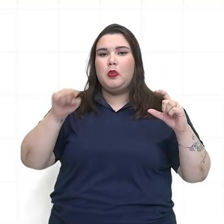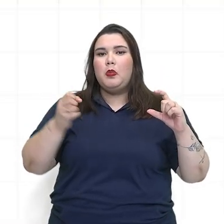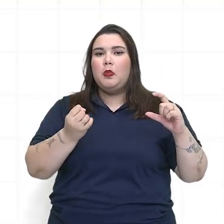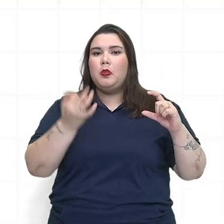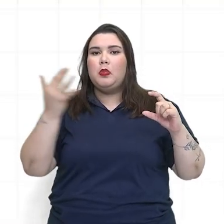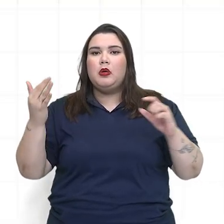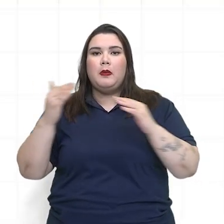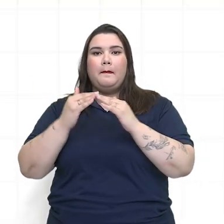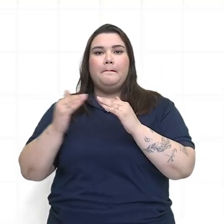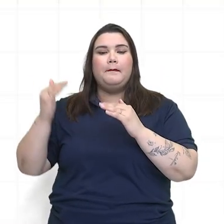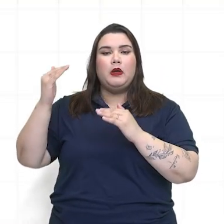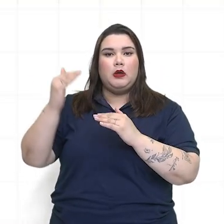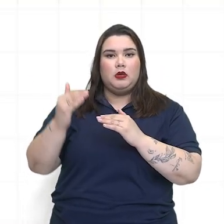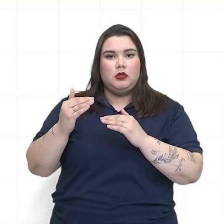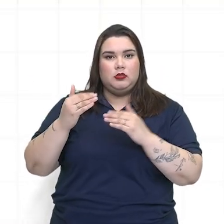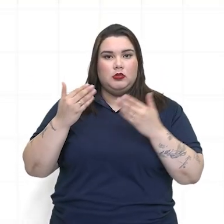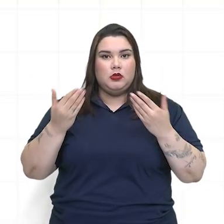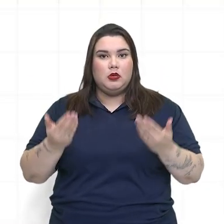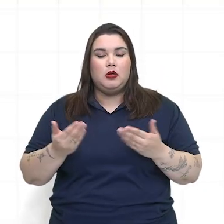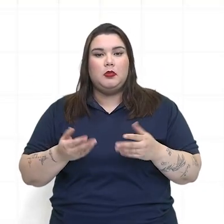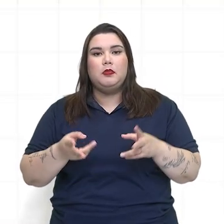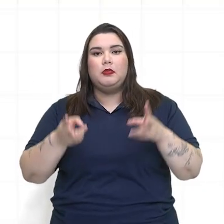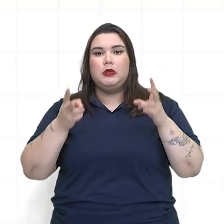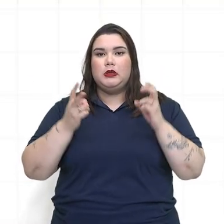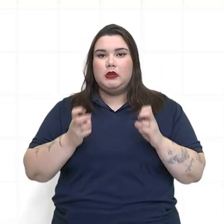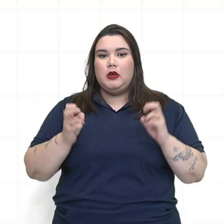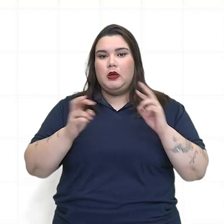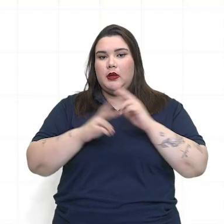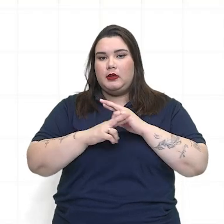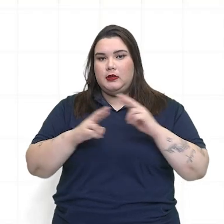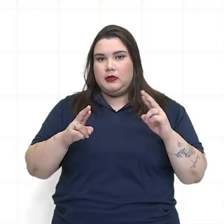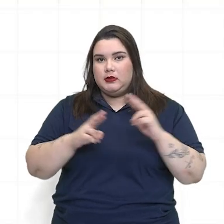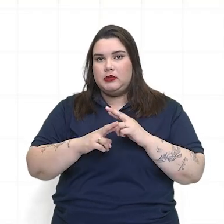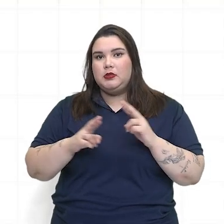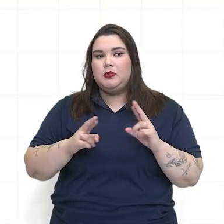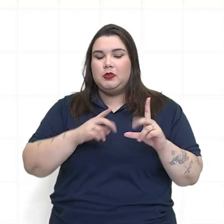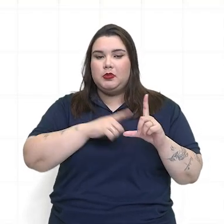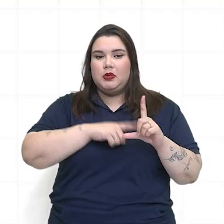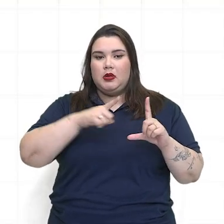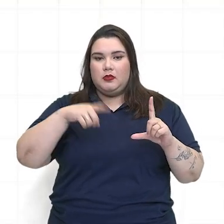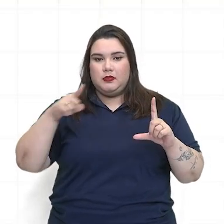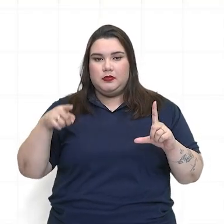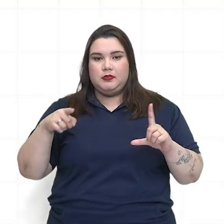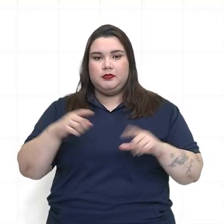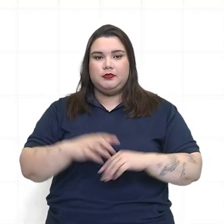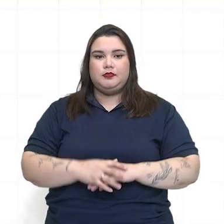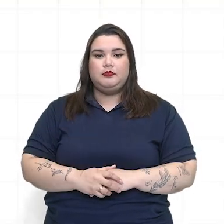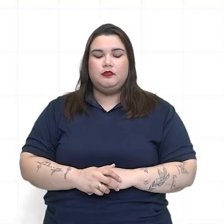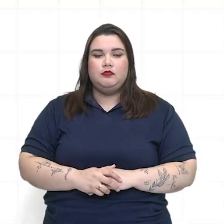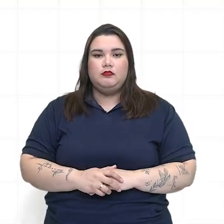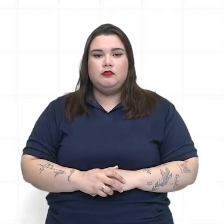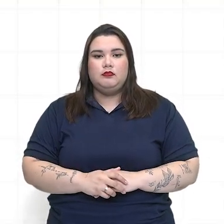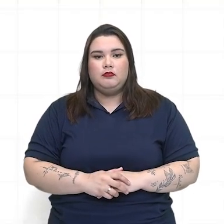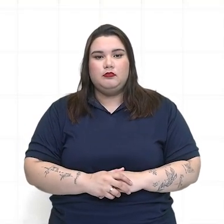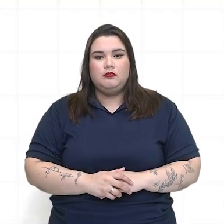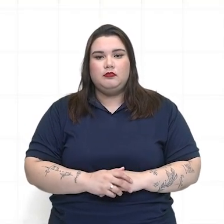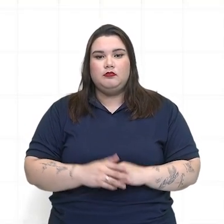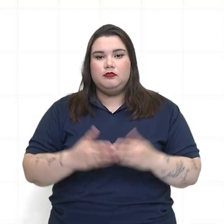que podem ser feitos com base, de um único gráfico. Então, para essas